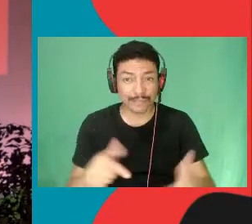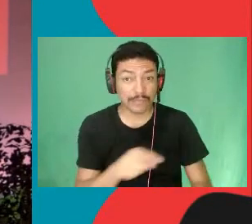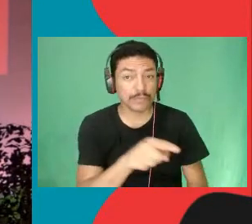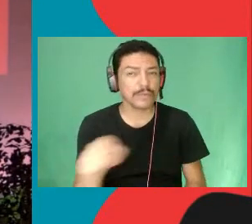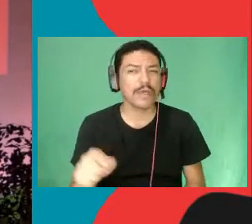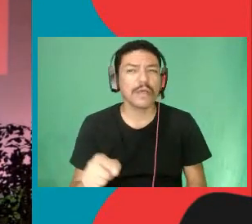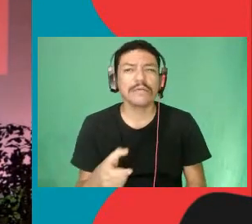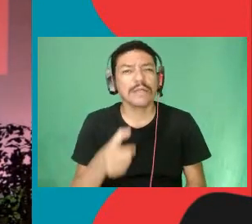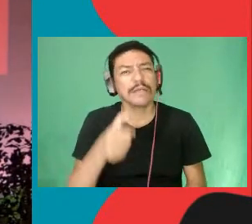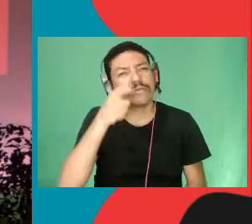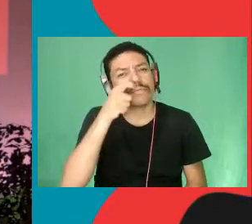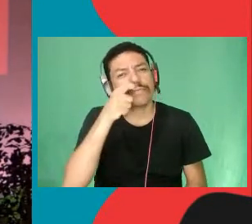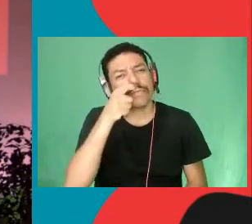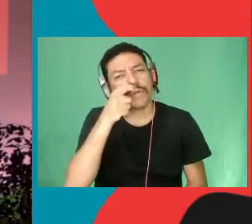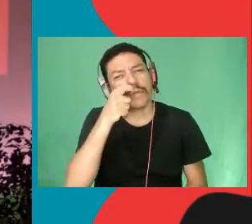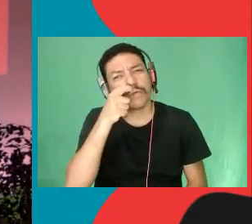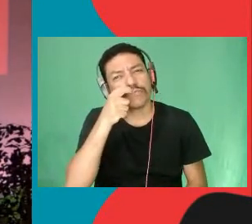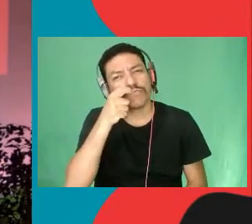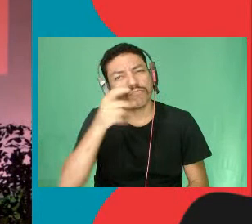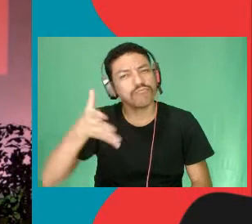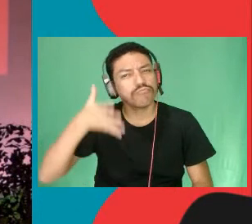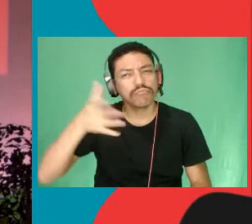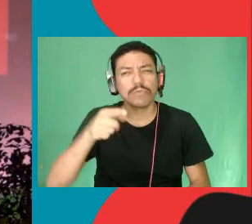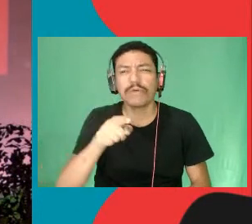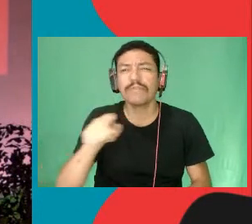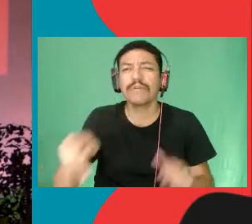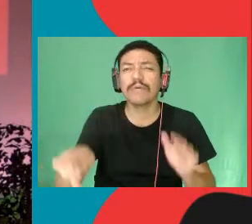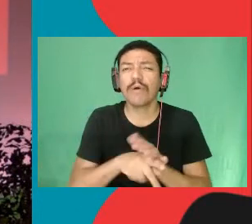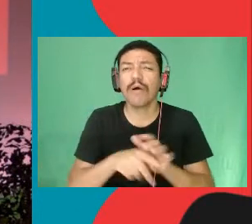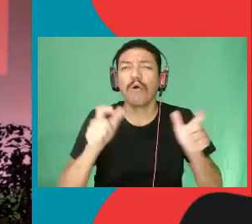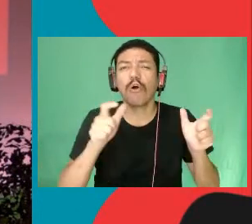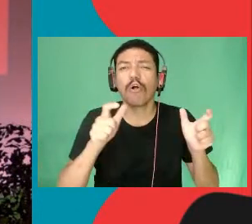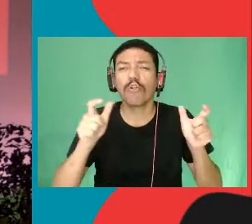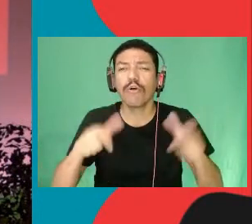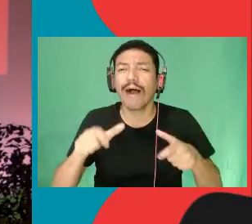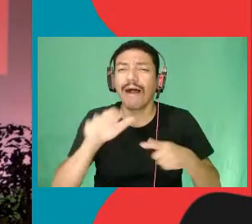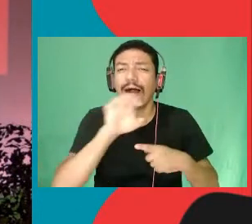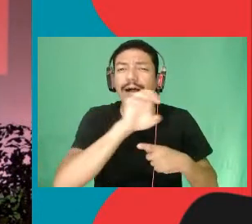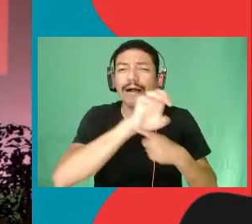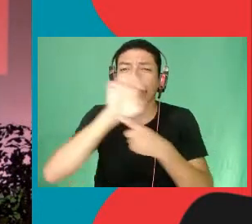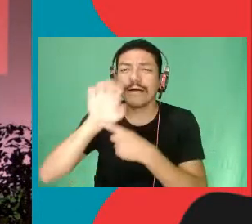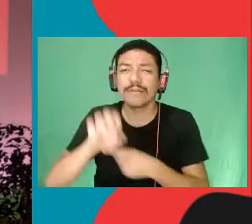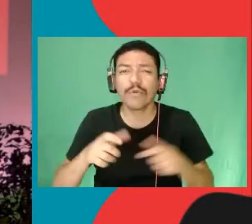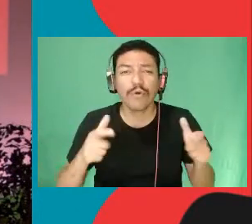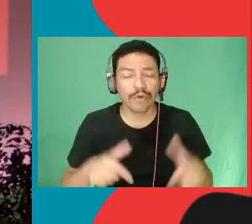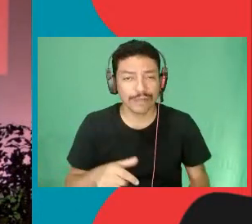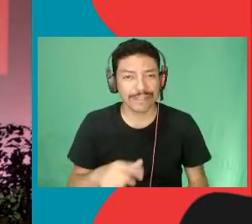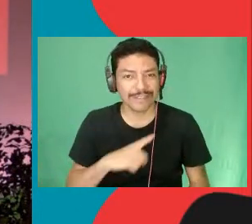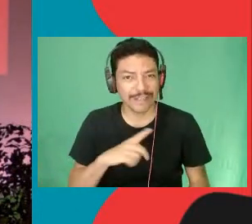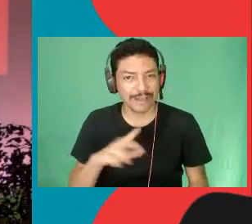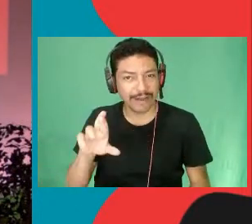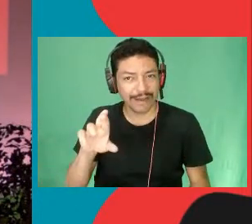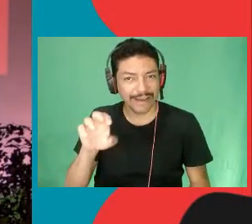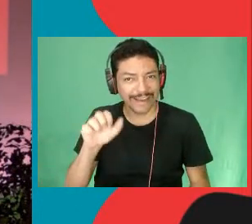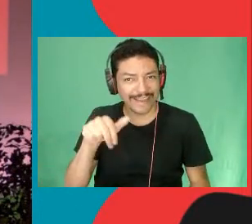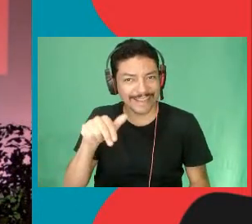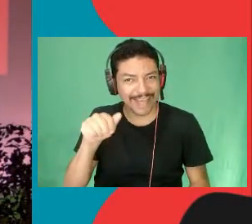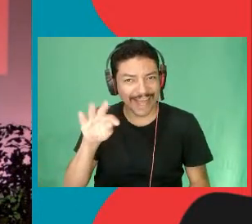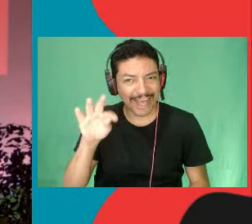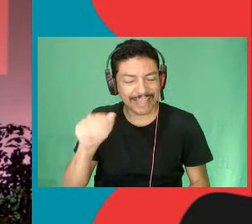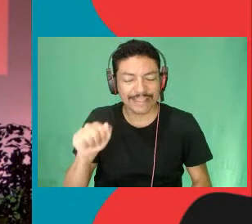gente aqui no chat, da onde que você está assistindo, né? A gente teve a presença da Renata aqui, que é